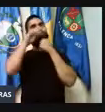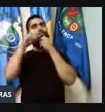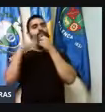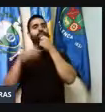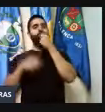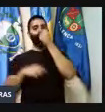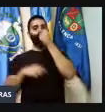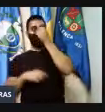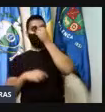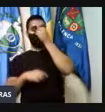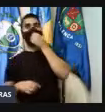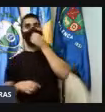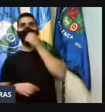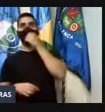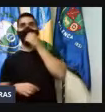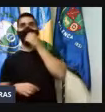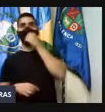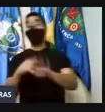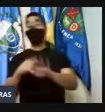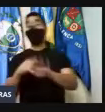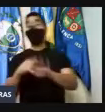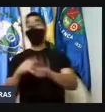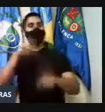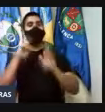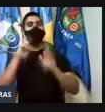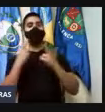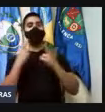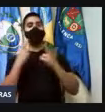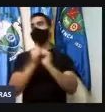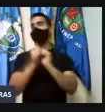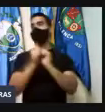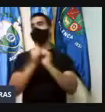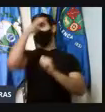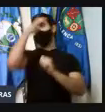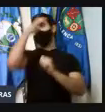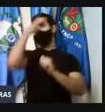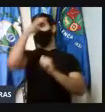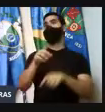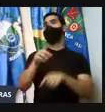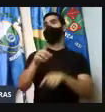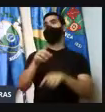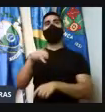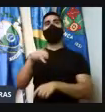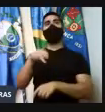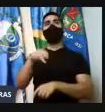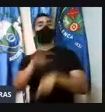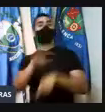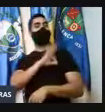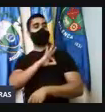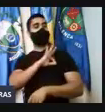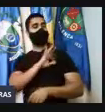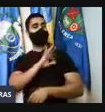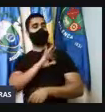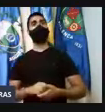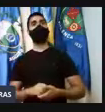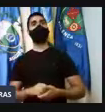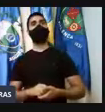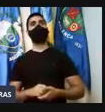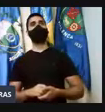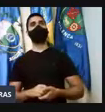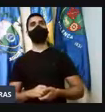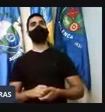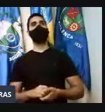participei de uma reunião com o prefeito, com a guarda e com a polícia militar. E já